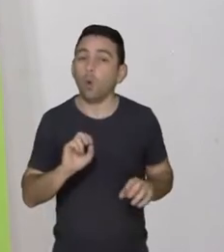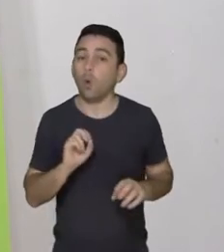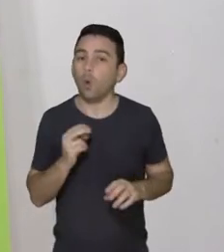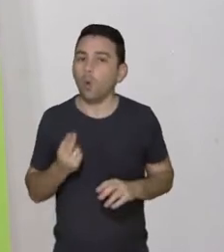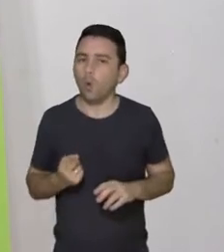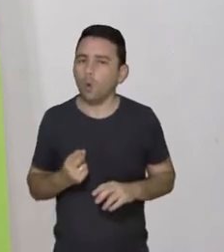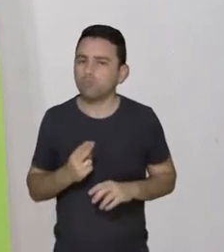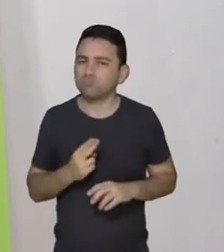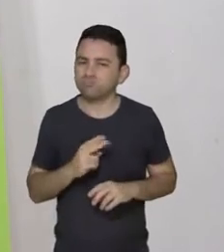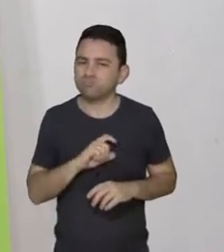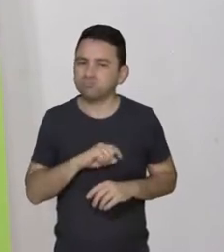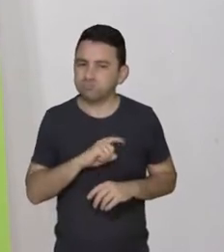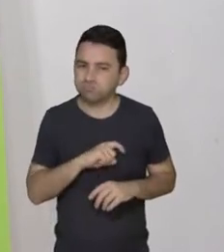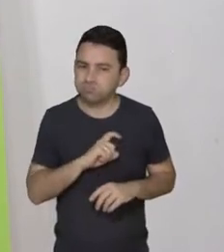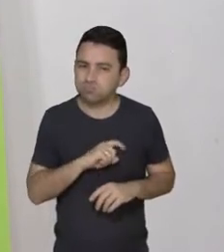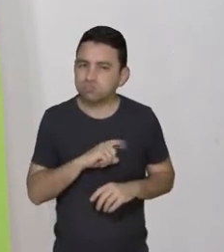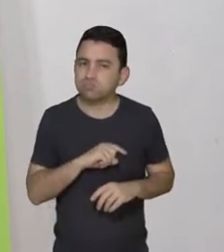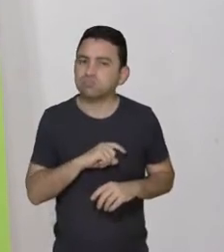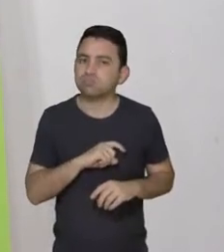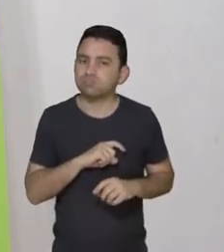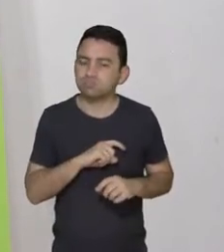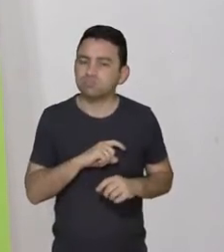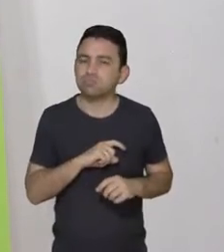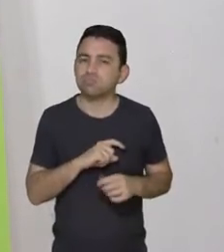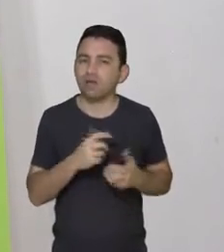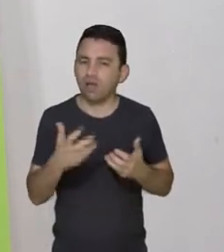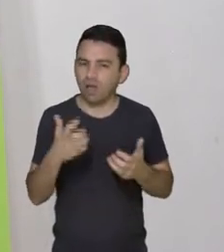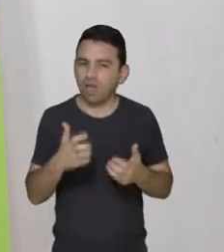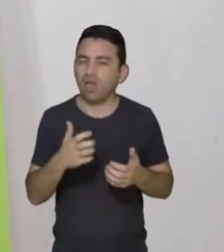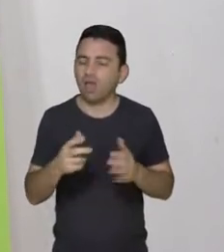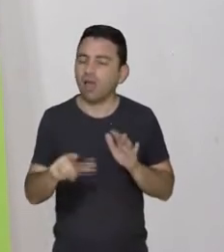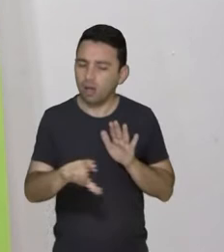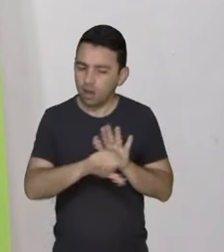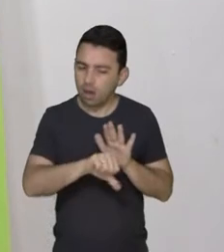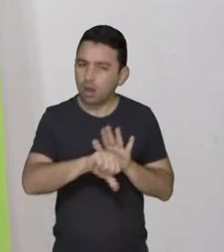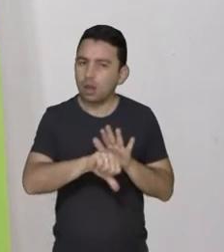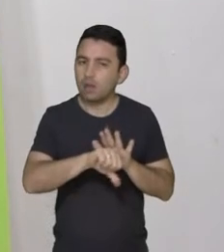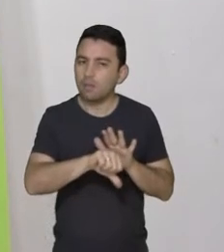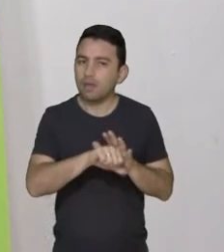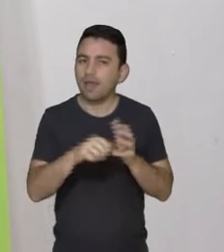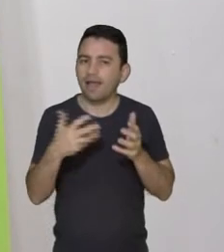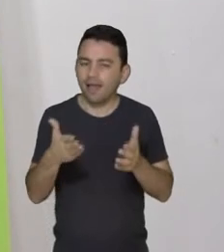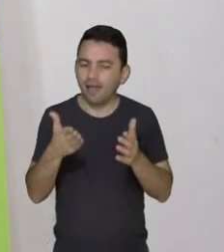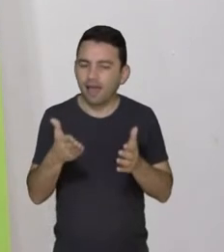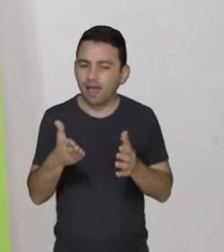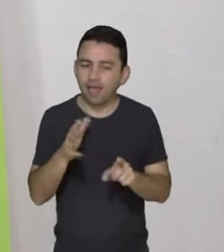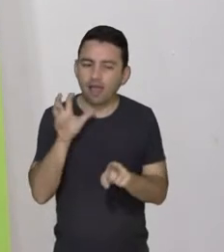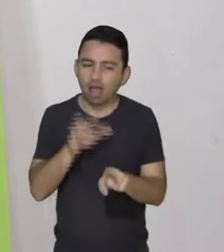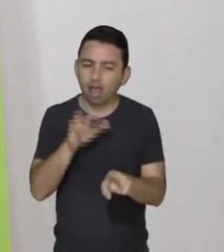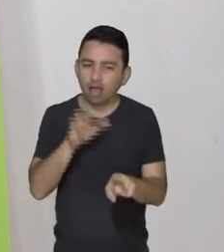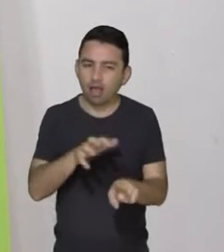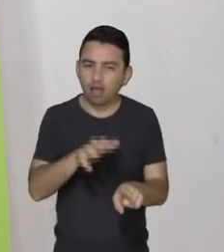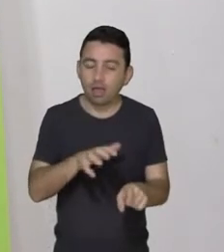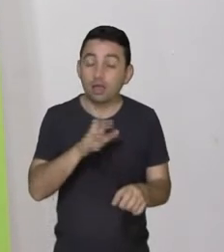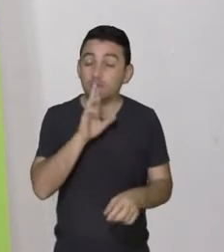dolosa de forma criminosa a fim de induzir resultados